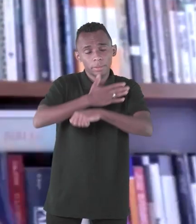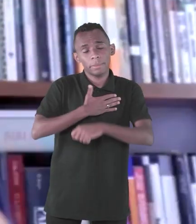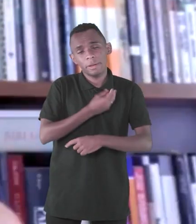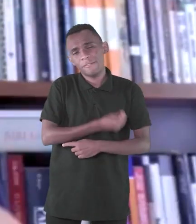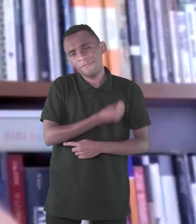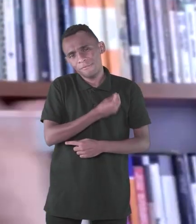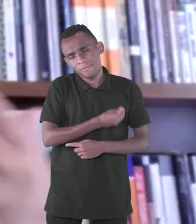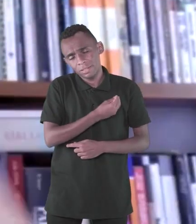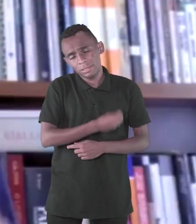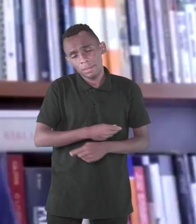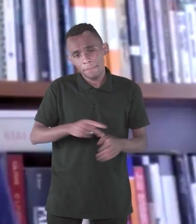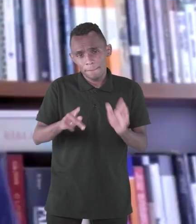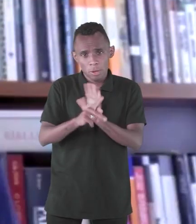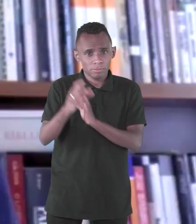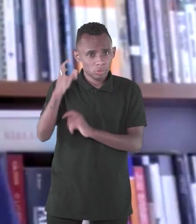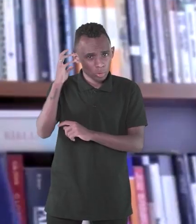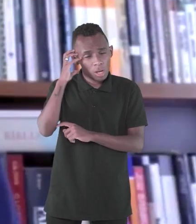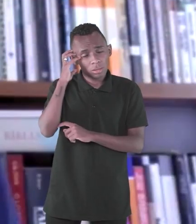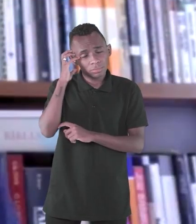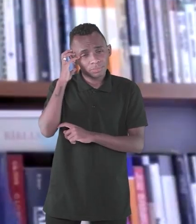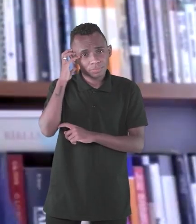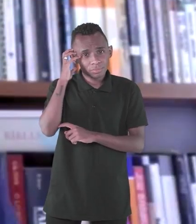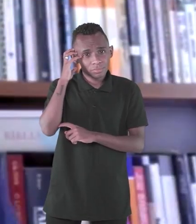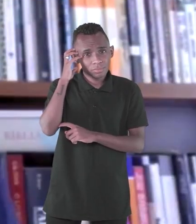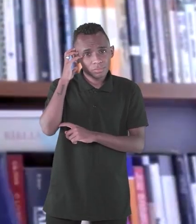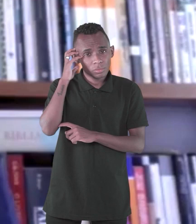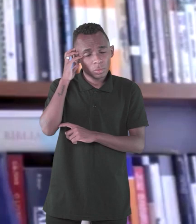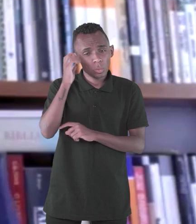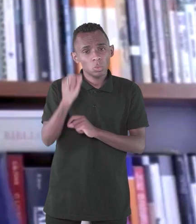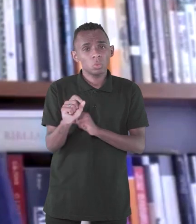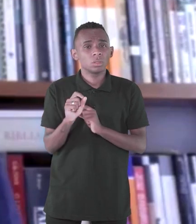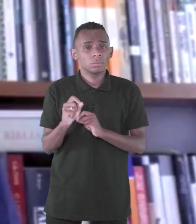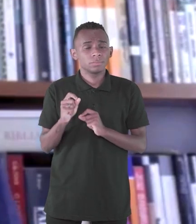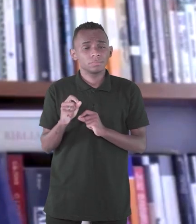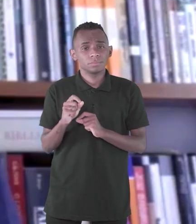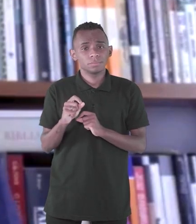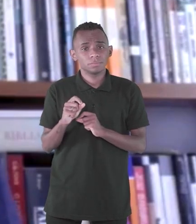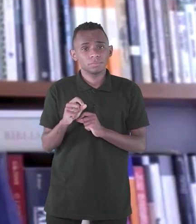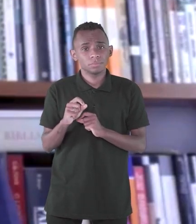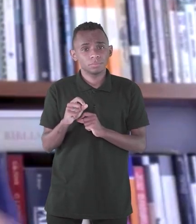passaram pela minha vida, diretores de rádio, para tocar